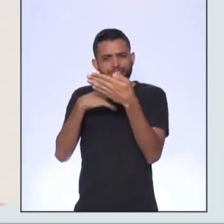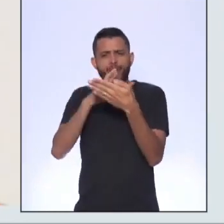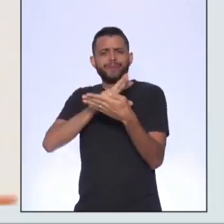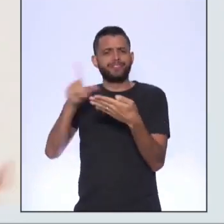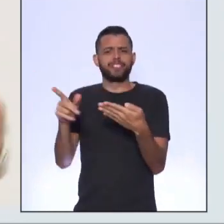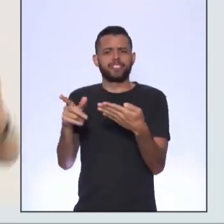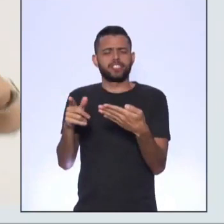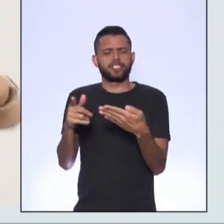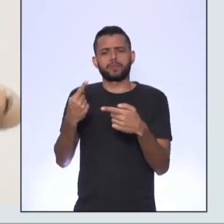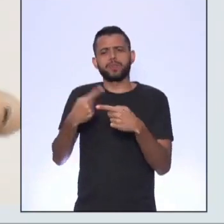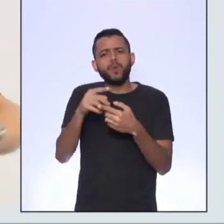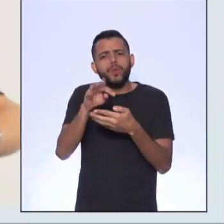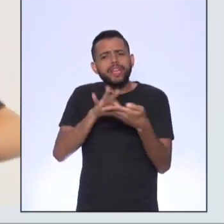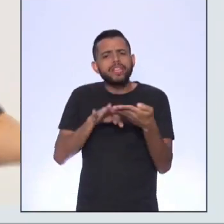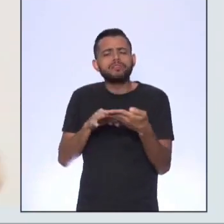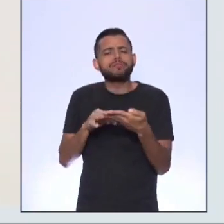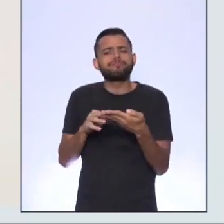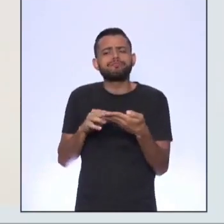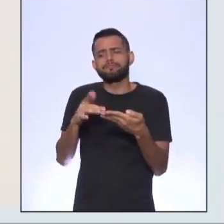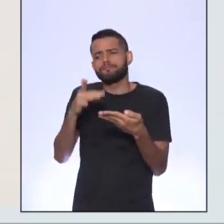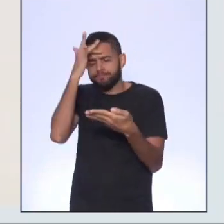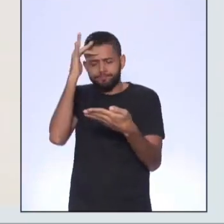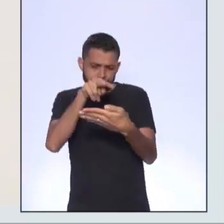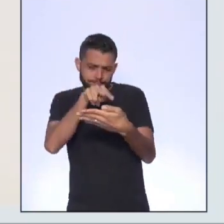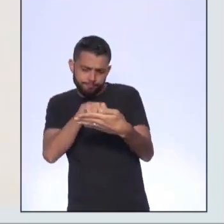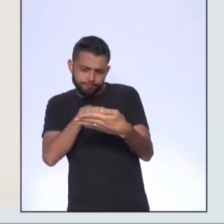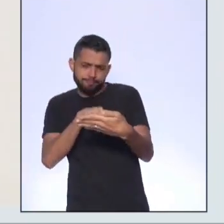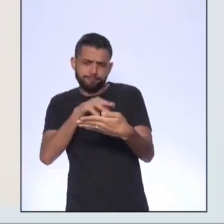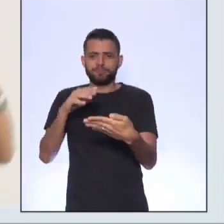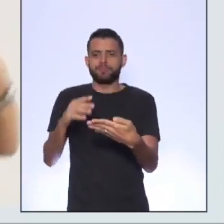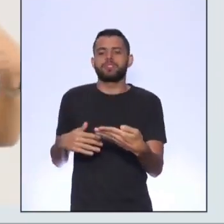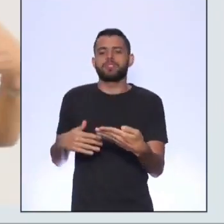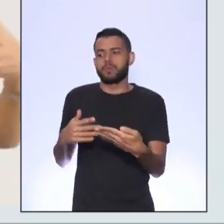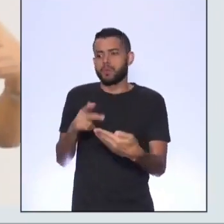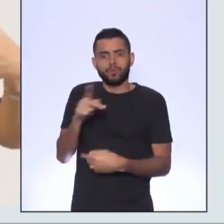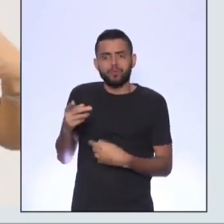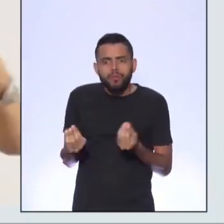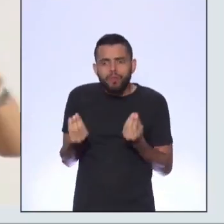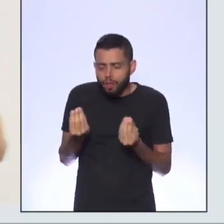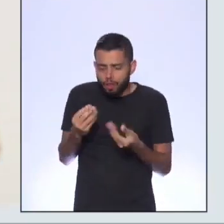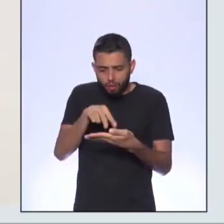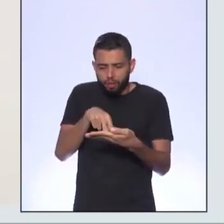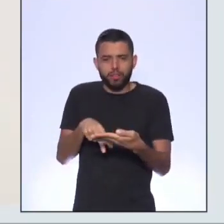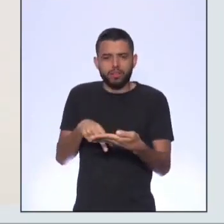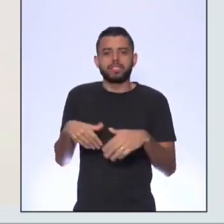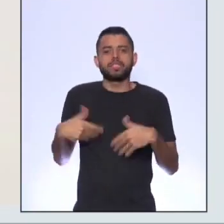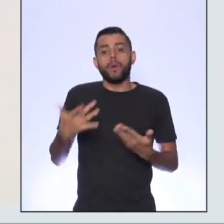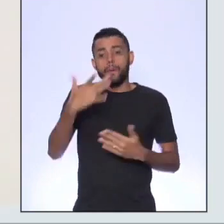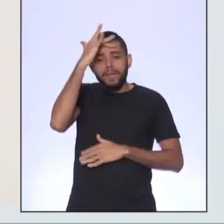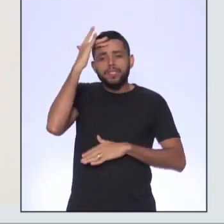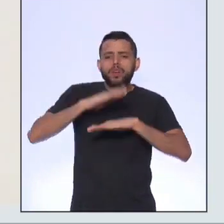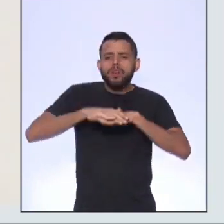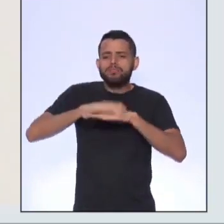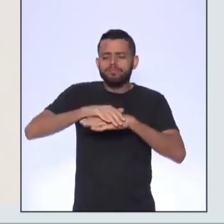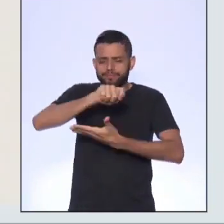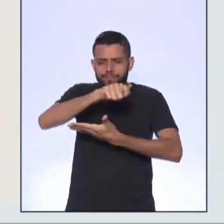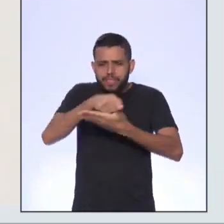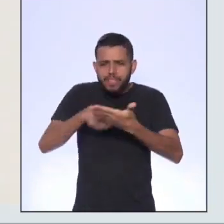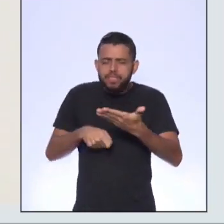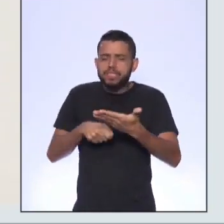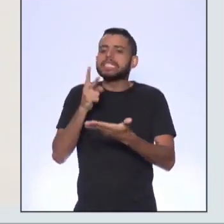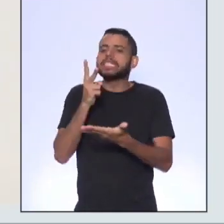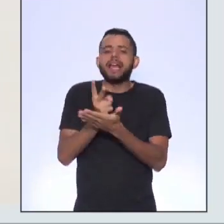maluco. Então, o autor desse texto, quando ele escreve, ele procura deixar o sentido fechado, para que